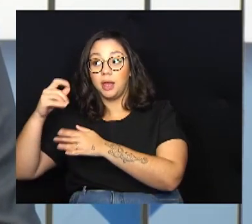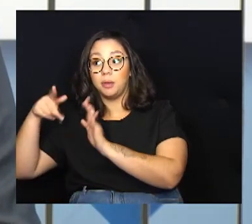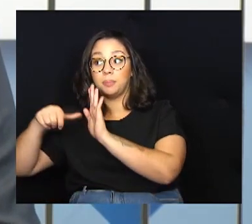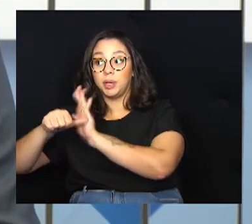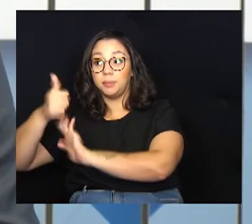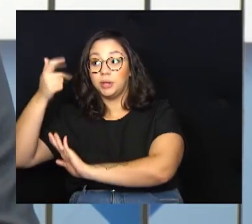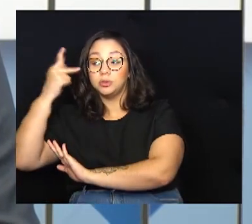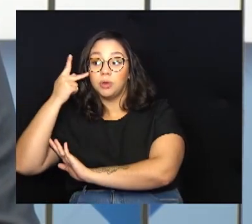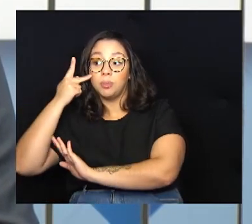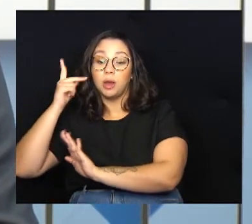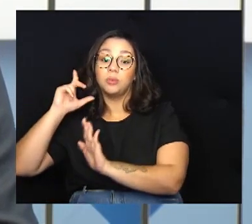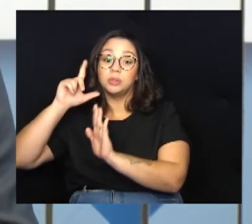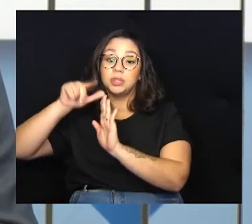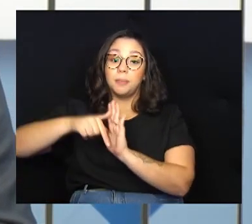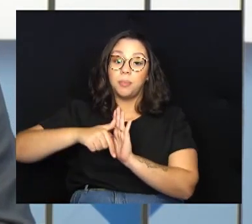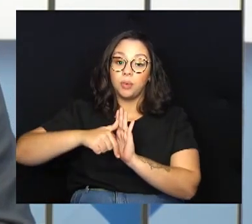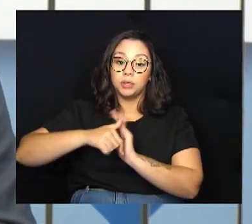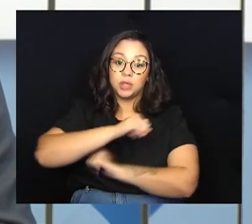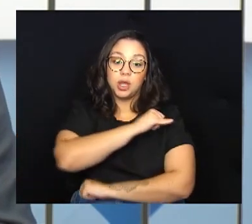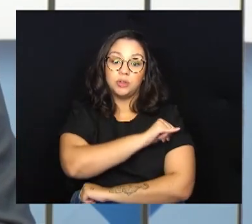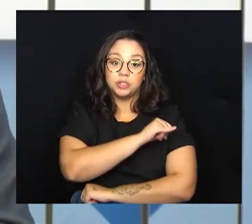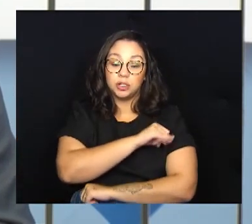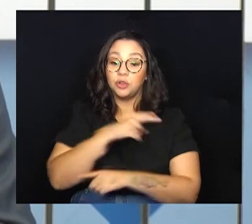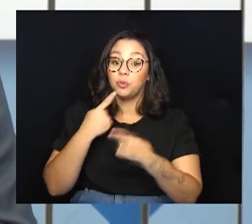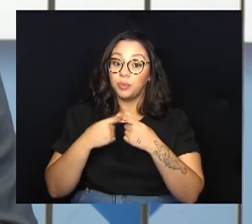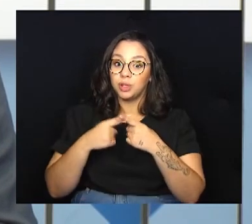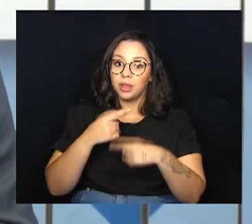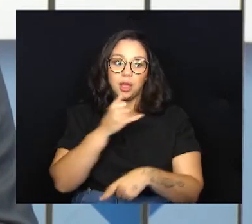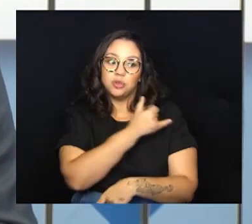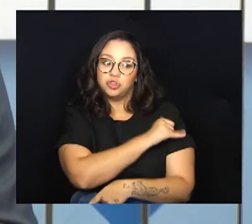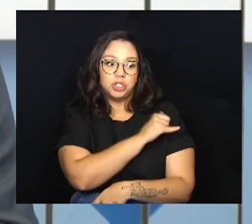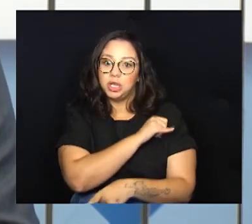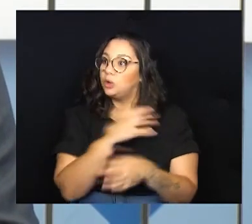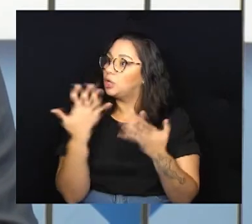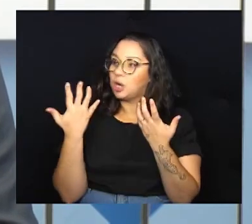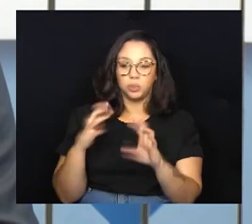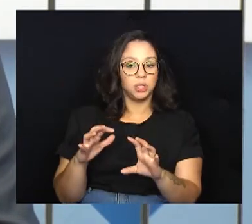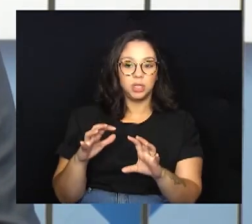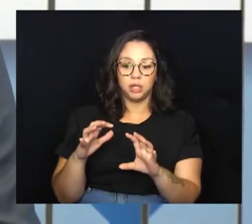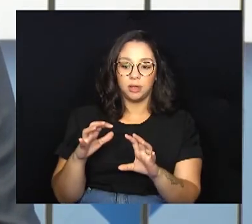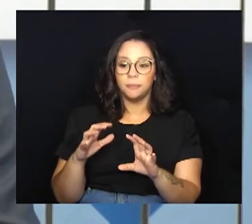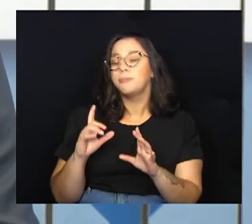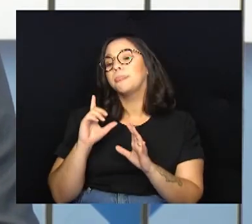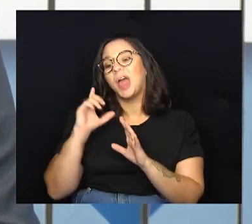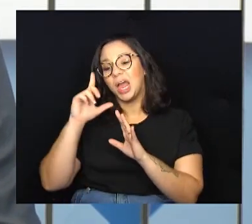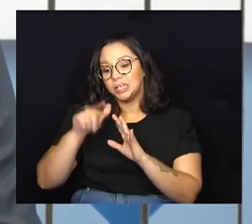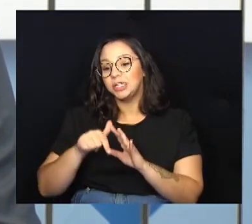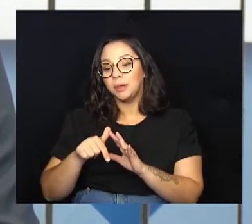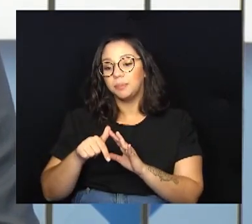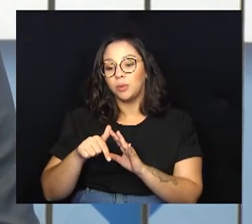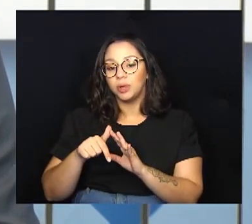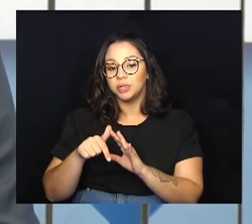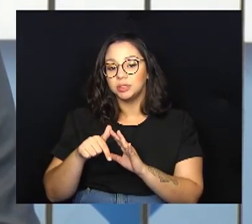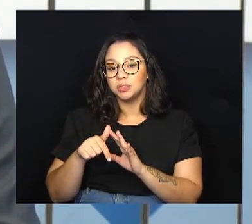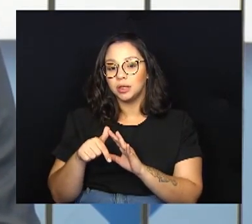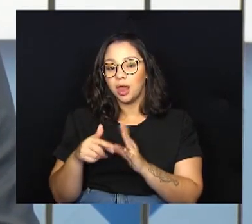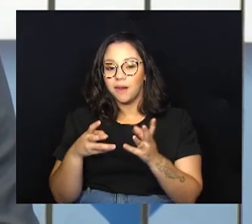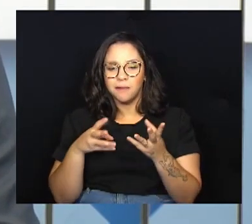leiga, de que os laboratórios eles são muito rápidos pelo visto, né? Eles produzem de uma